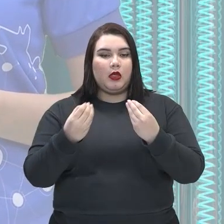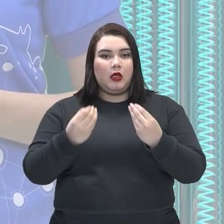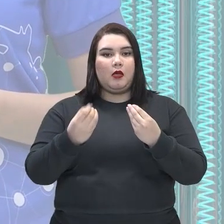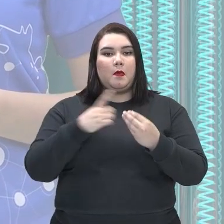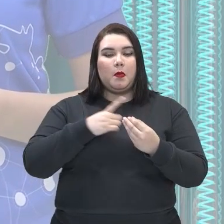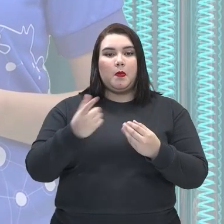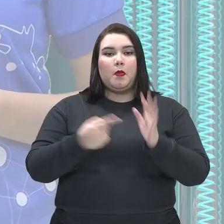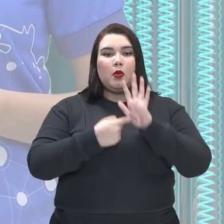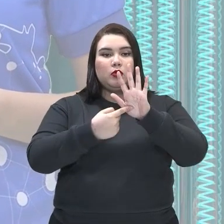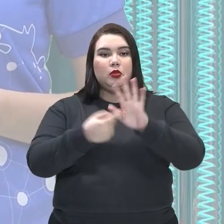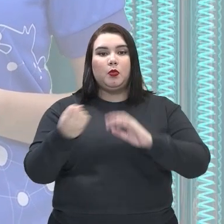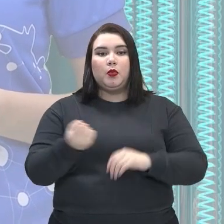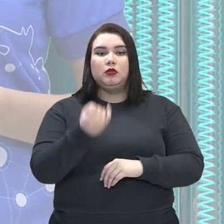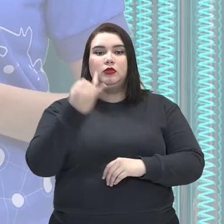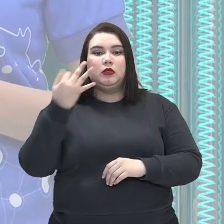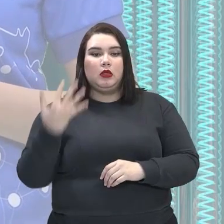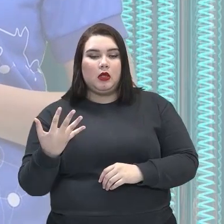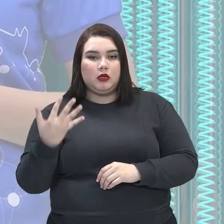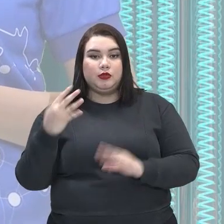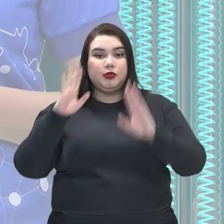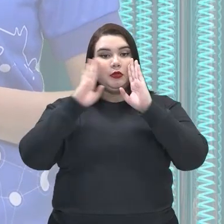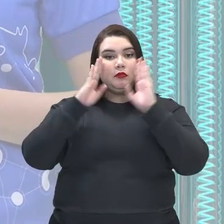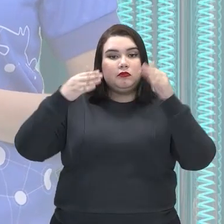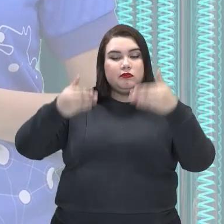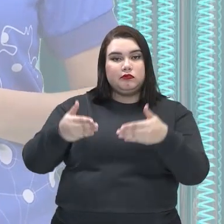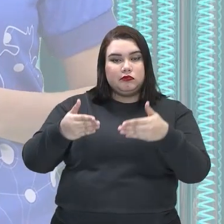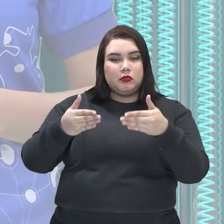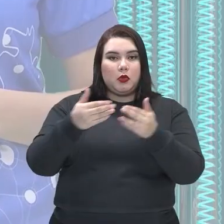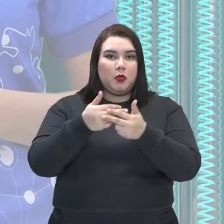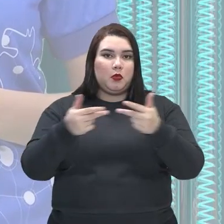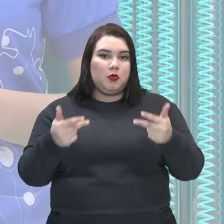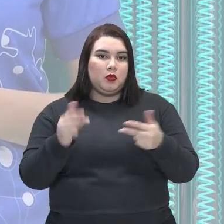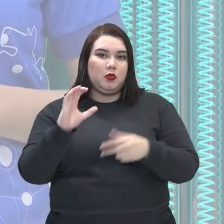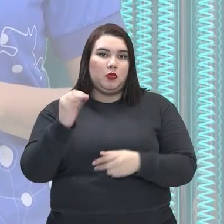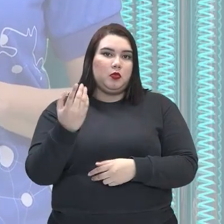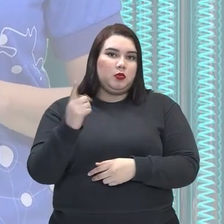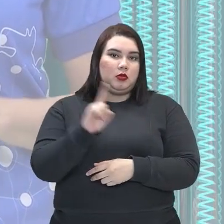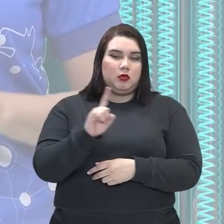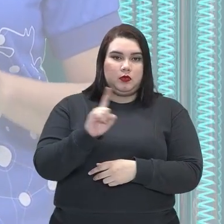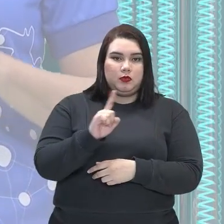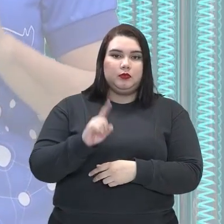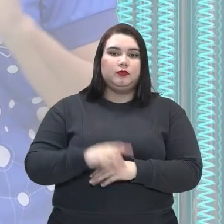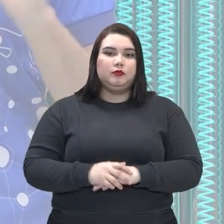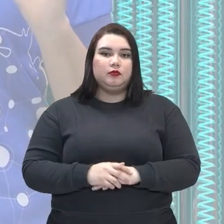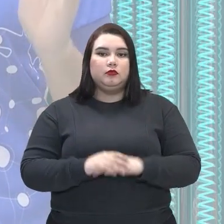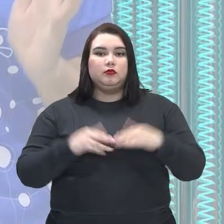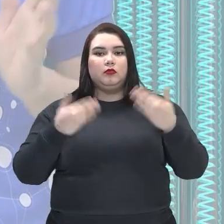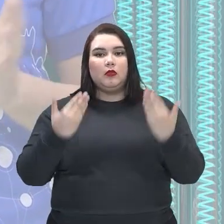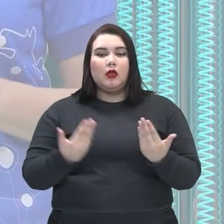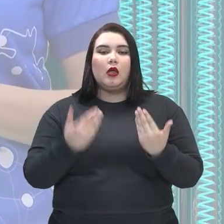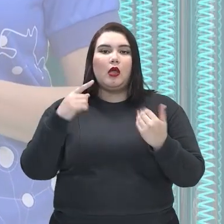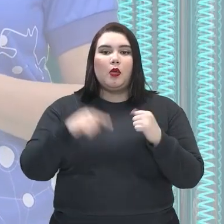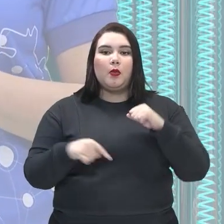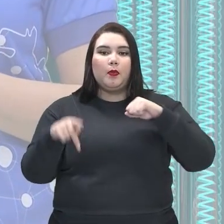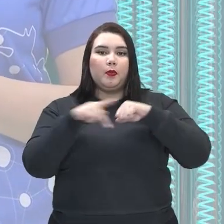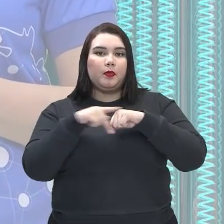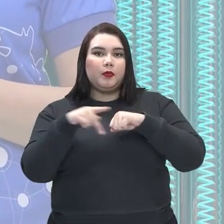indefinidas ou não especificadas de algo, ok? Então, são